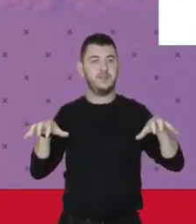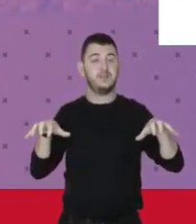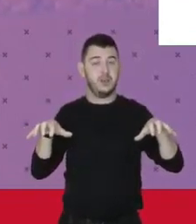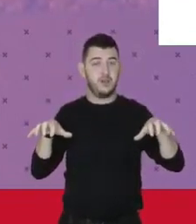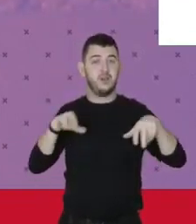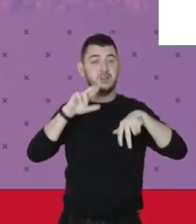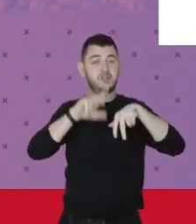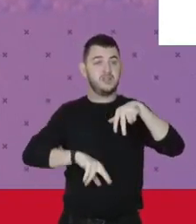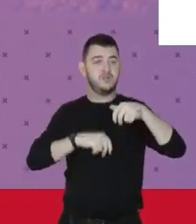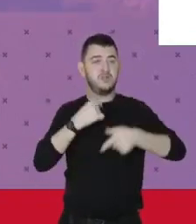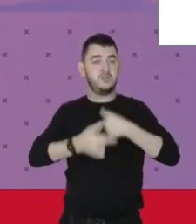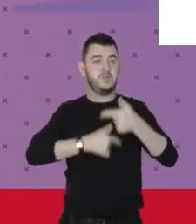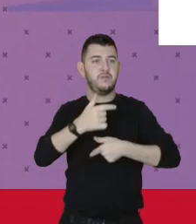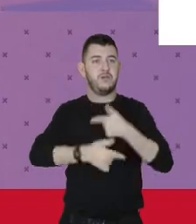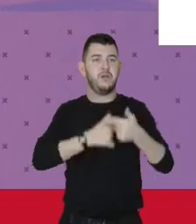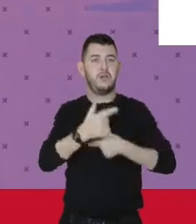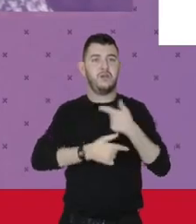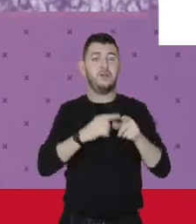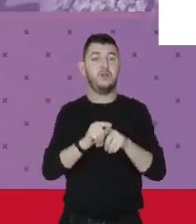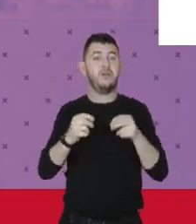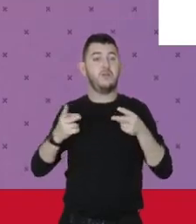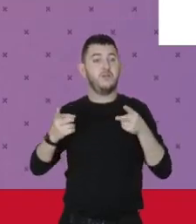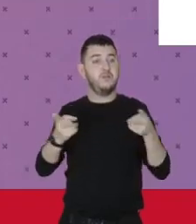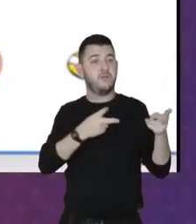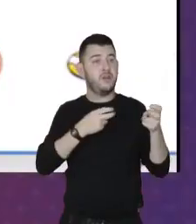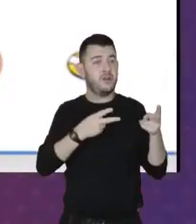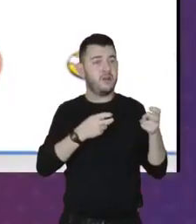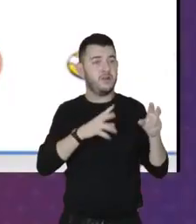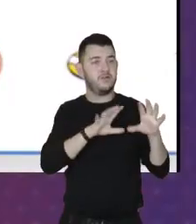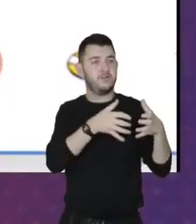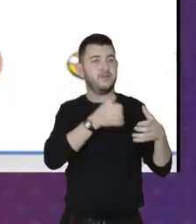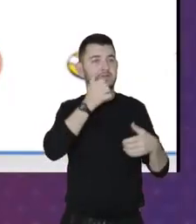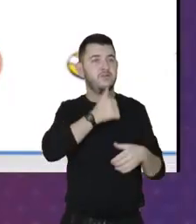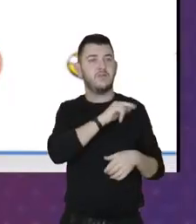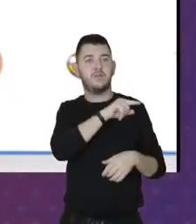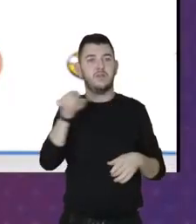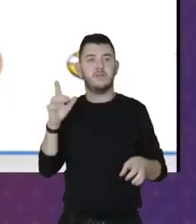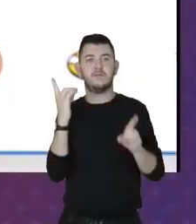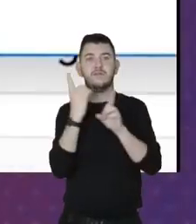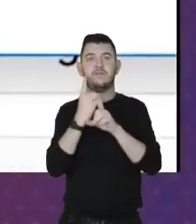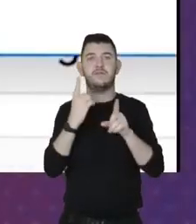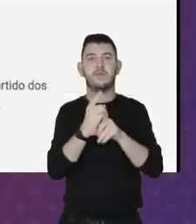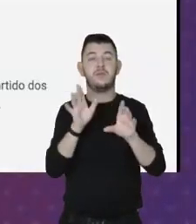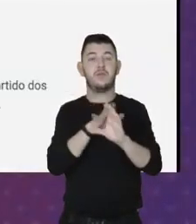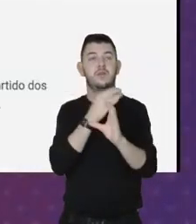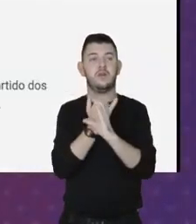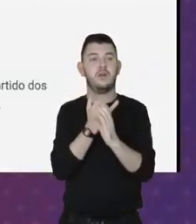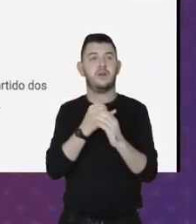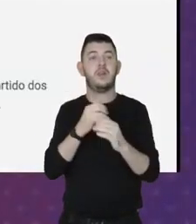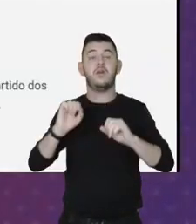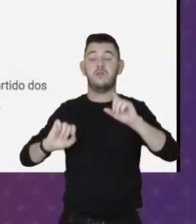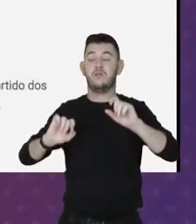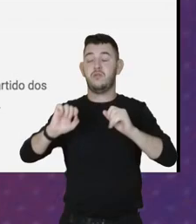e a Exploração das Mulheres. Você encontra todos os nossos programas na playlist TV Elas por Elas